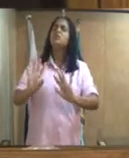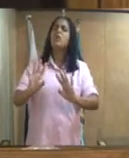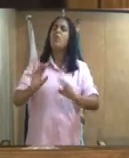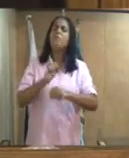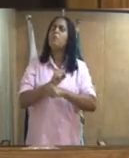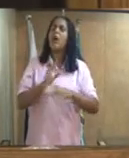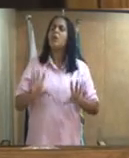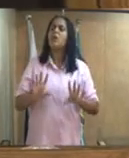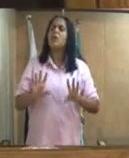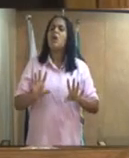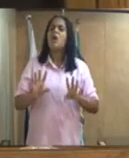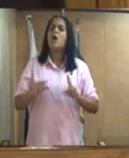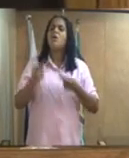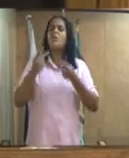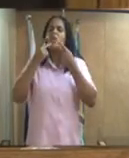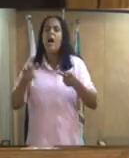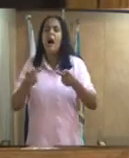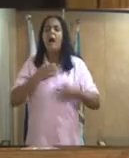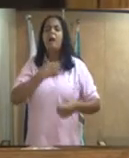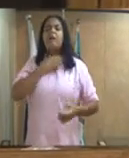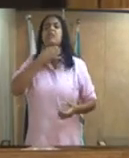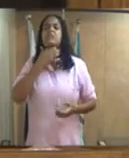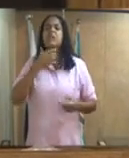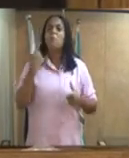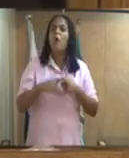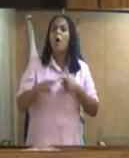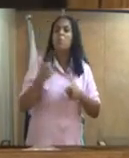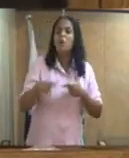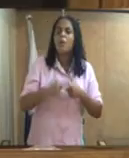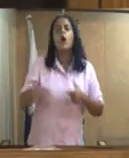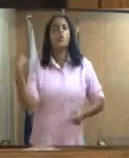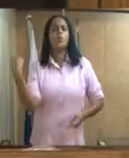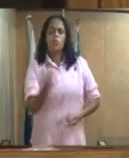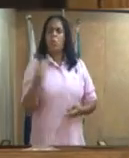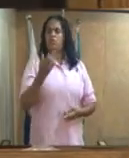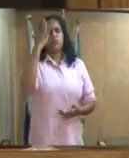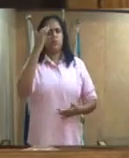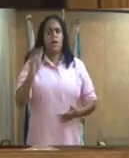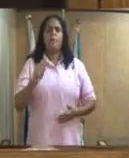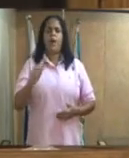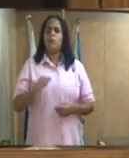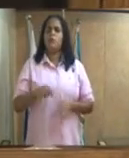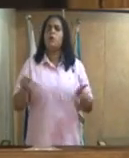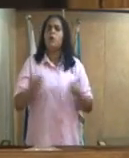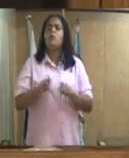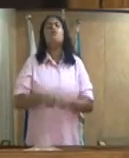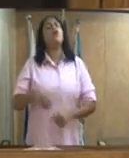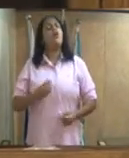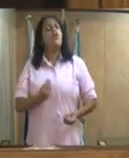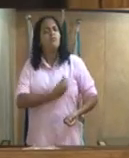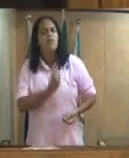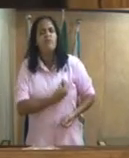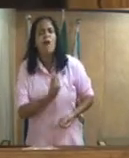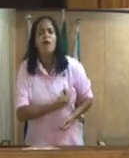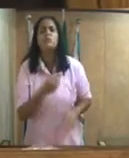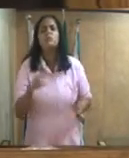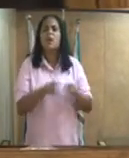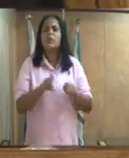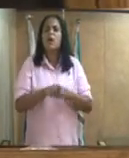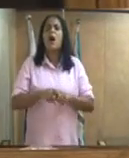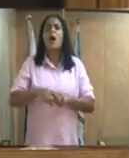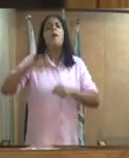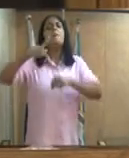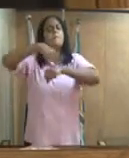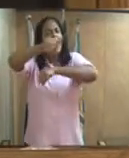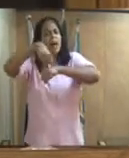não adianta falar de crise, porque todos nós sabemos do momento que vivemos no país e durante